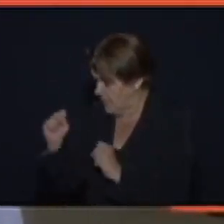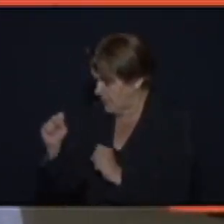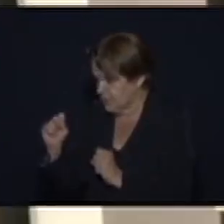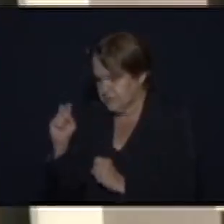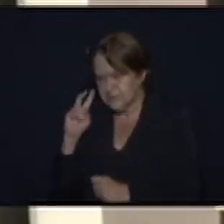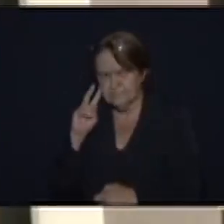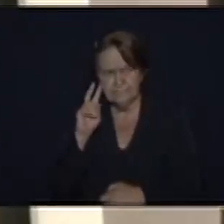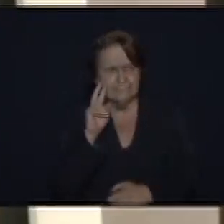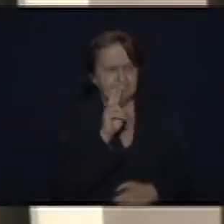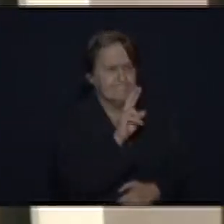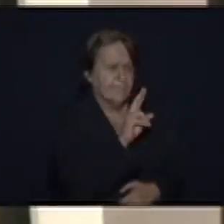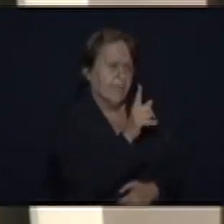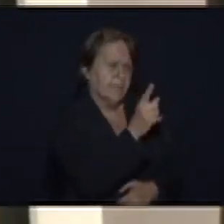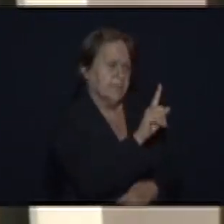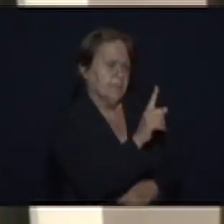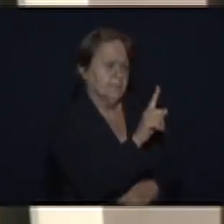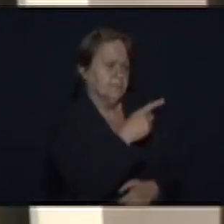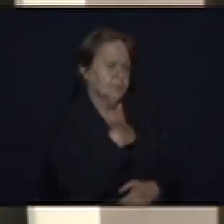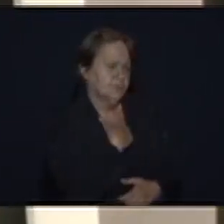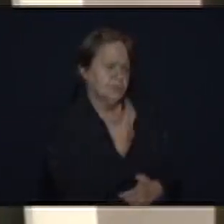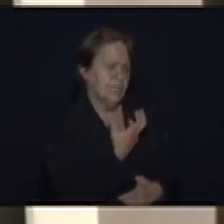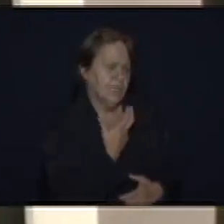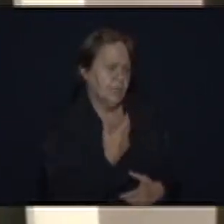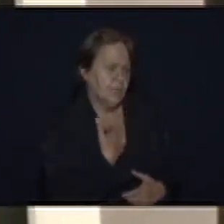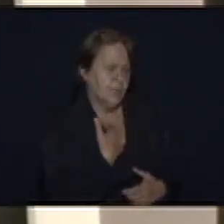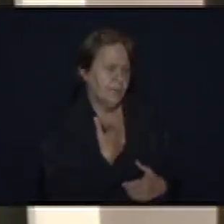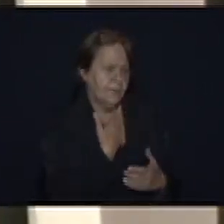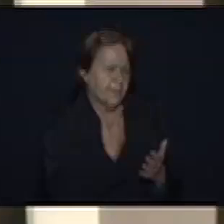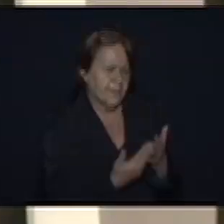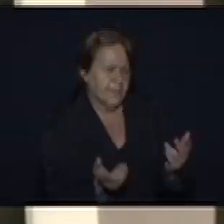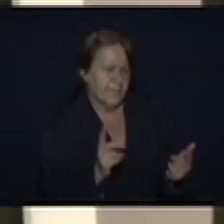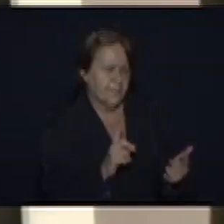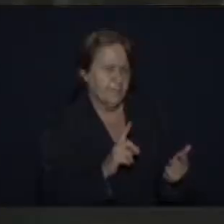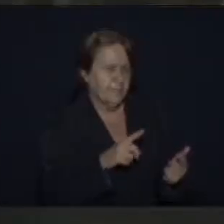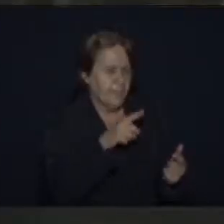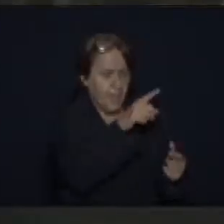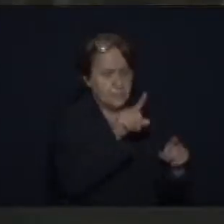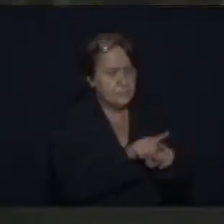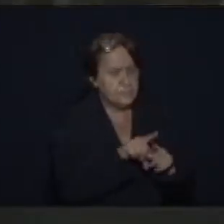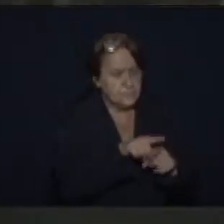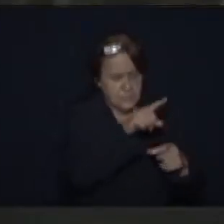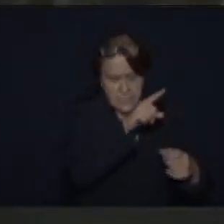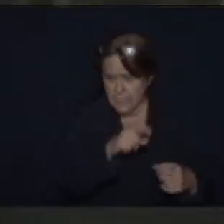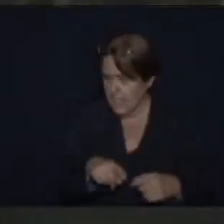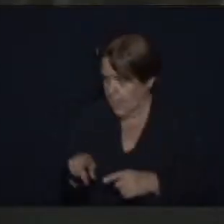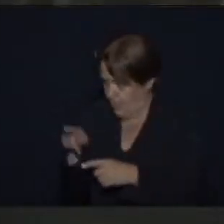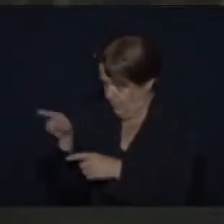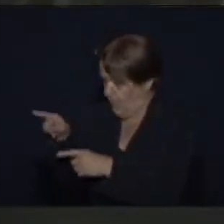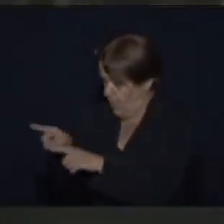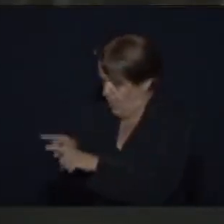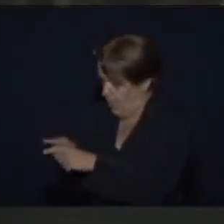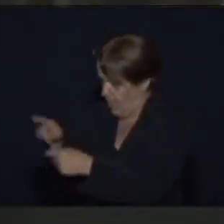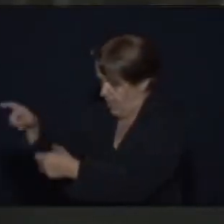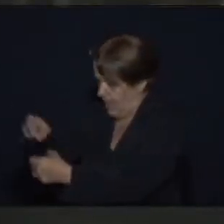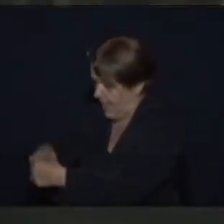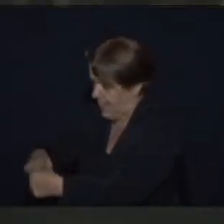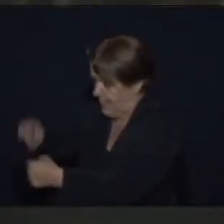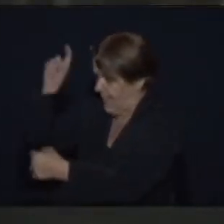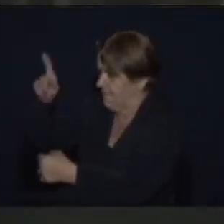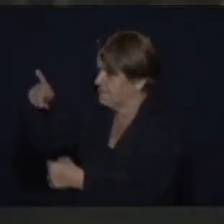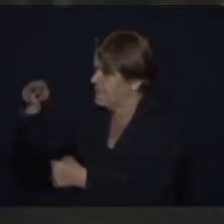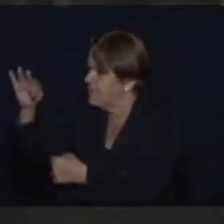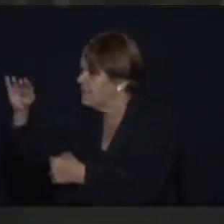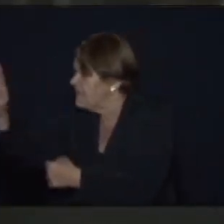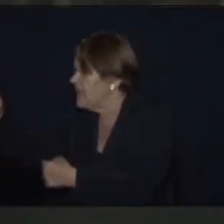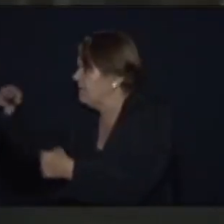e Ele olhou para mim falou não e o senhor romperia com a Coligação partidária que elegeu para fazer melhor escola pública na tua cidade